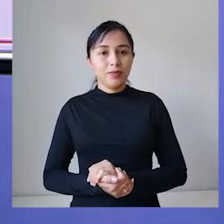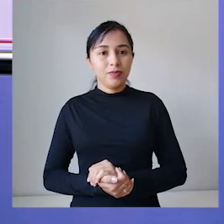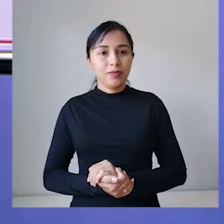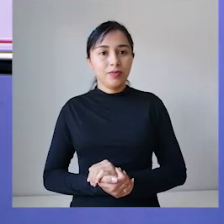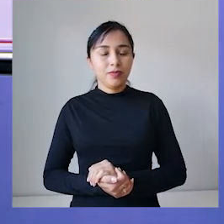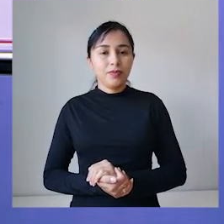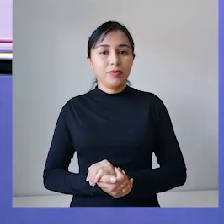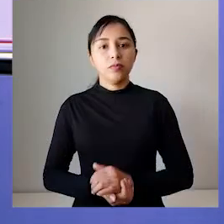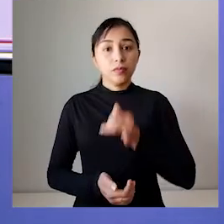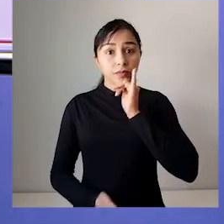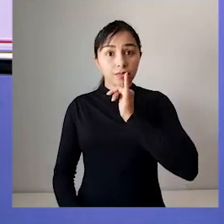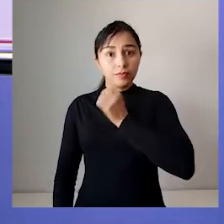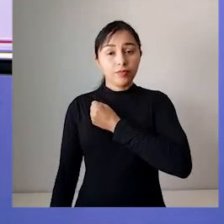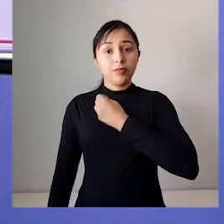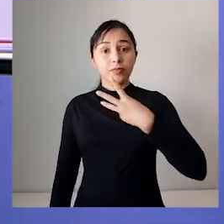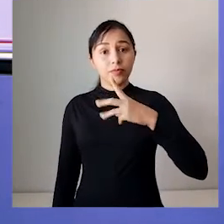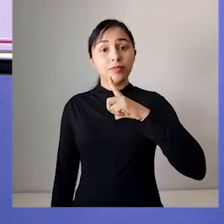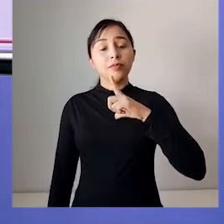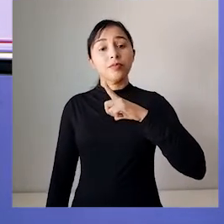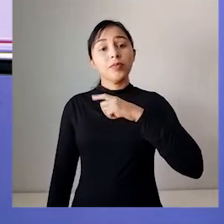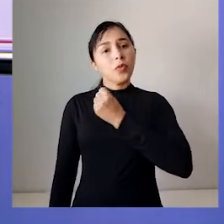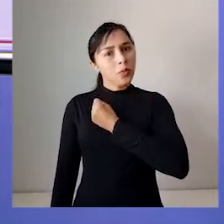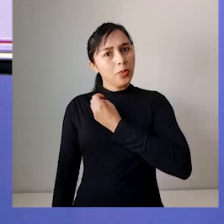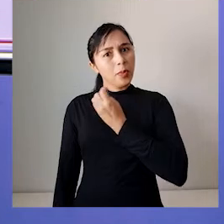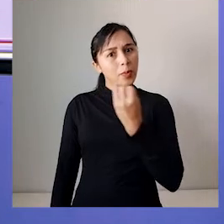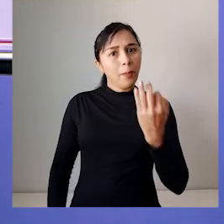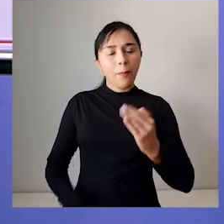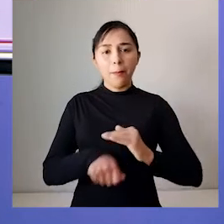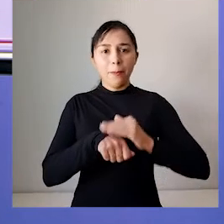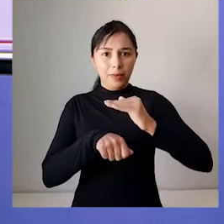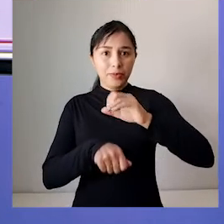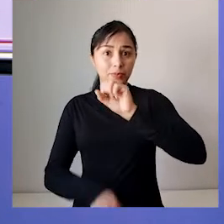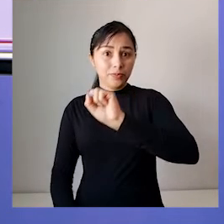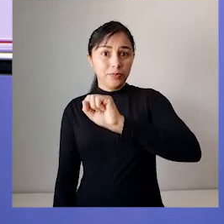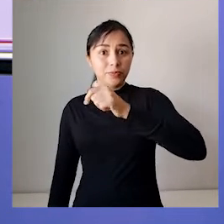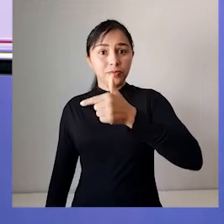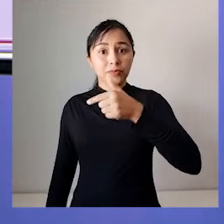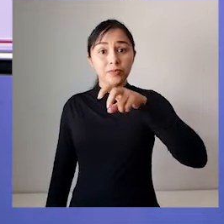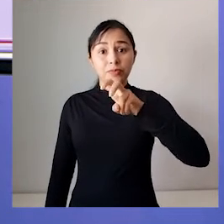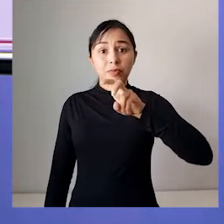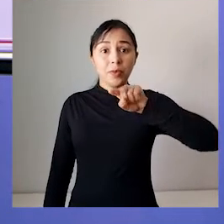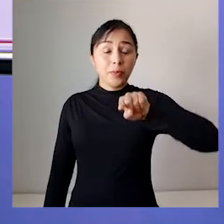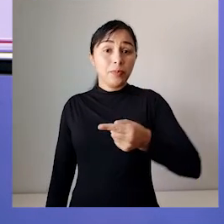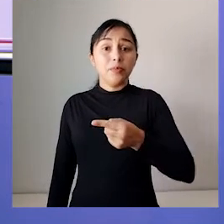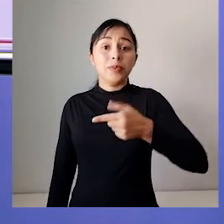No exercício 3 eu tenho um número já maior,